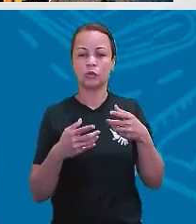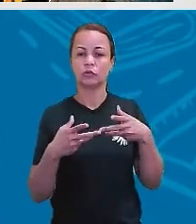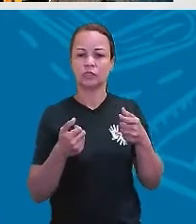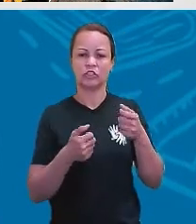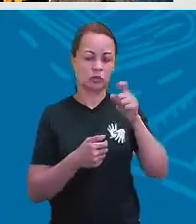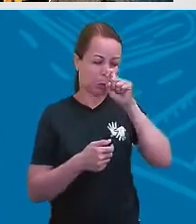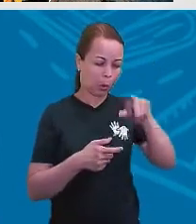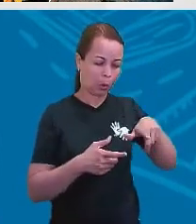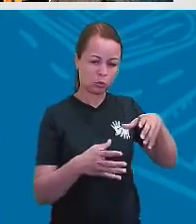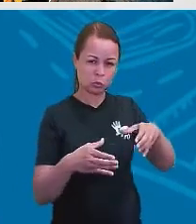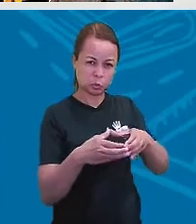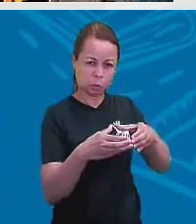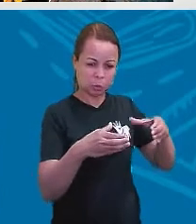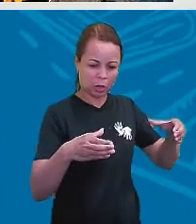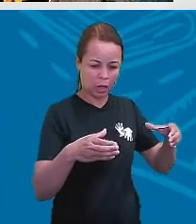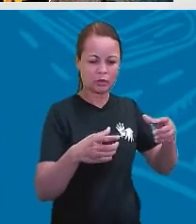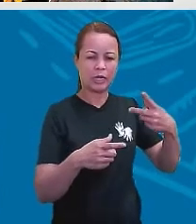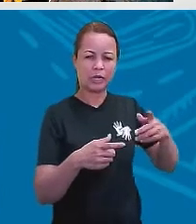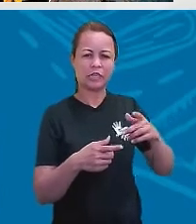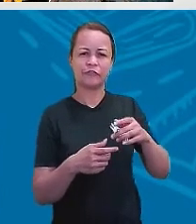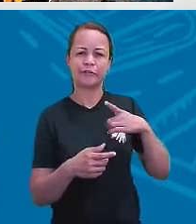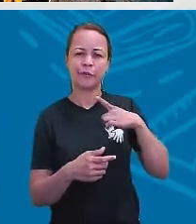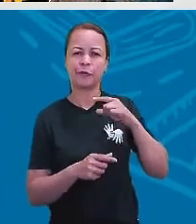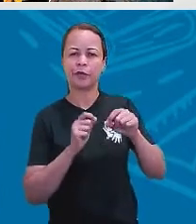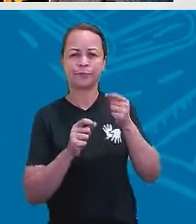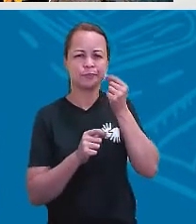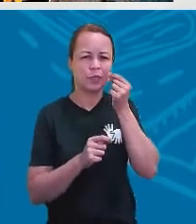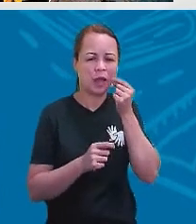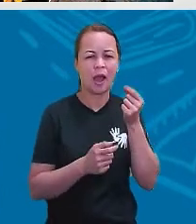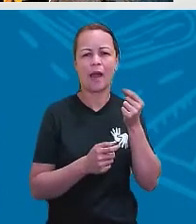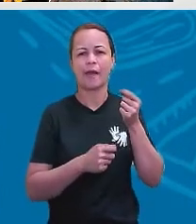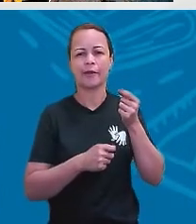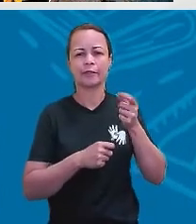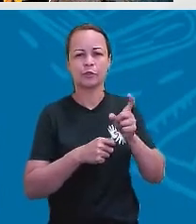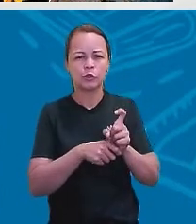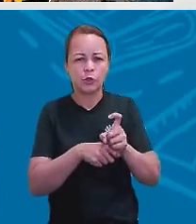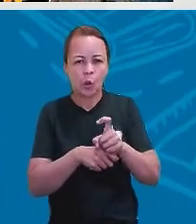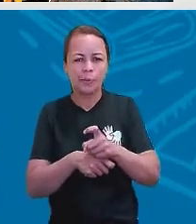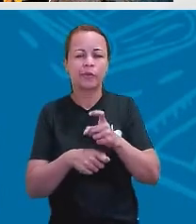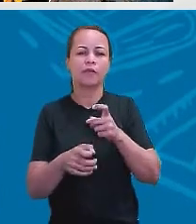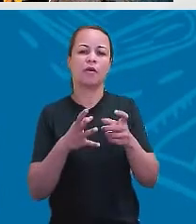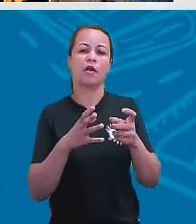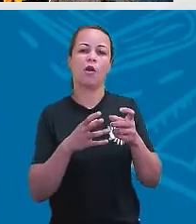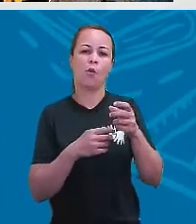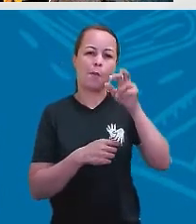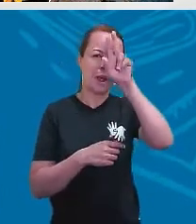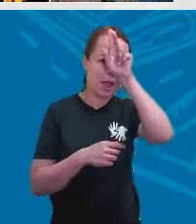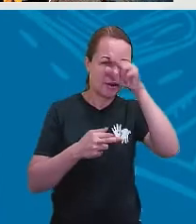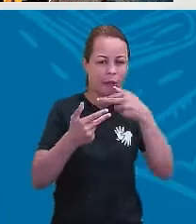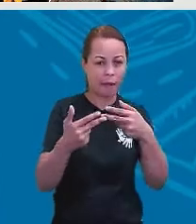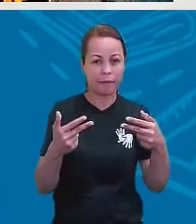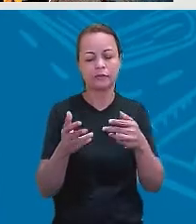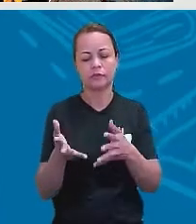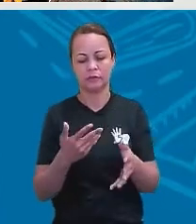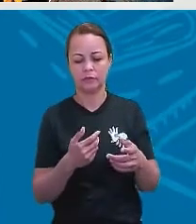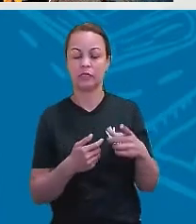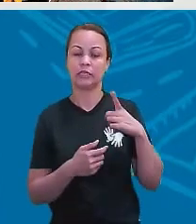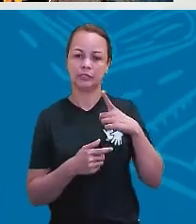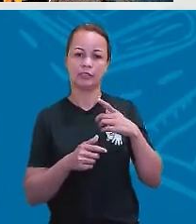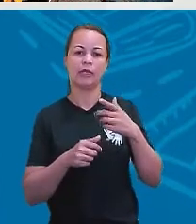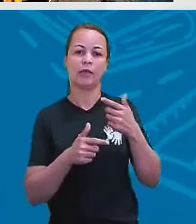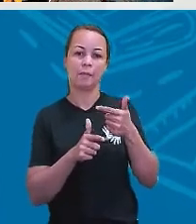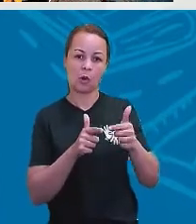muito entulho, ali vai juntar ratos, baratas, escorpião, que podem promover algum tipo de dano à nossa